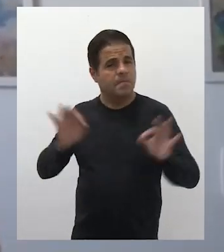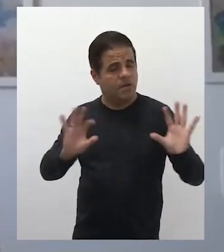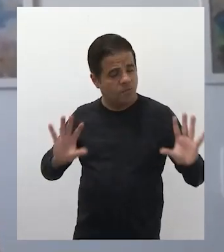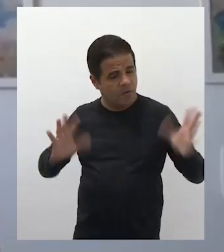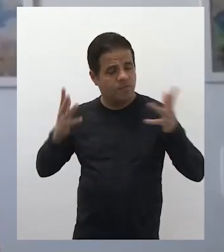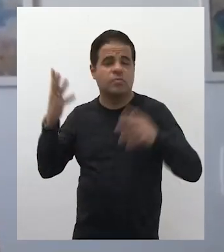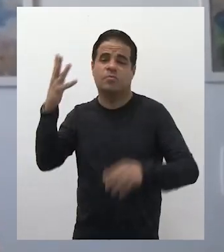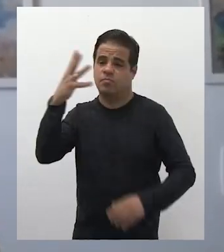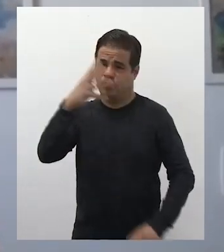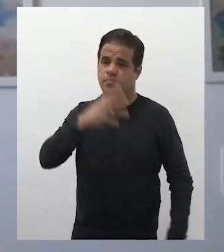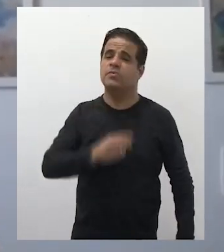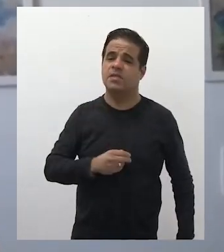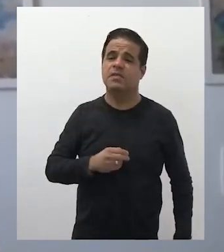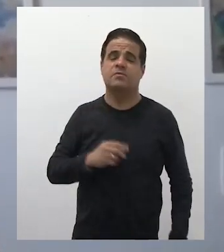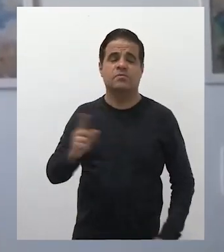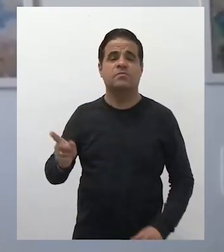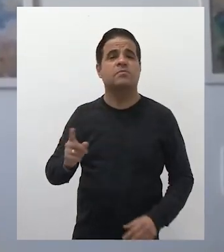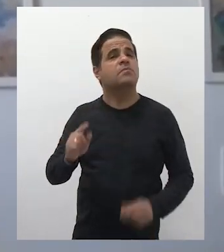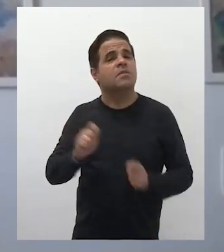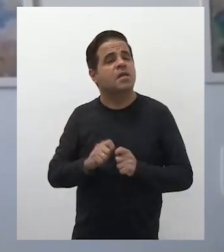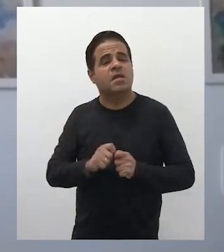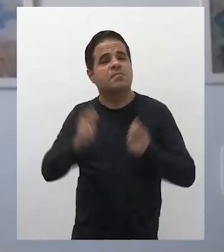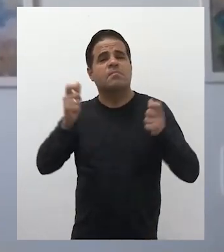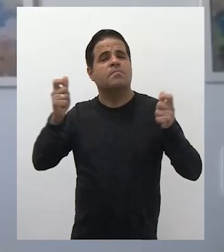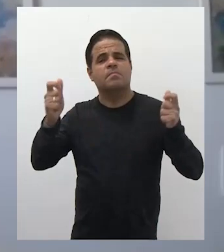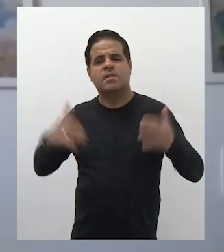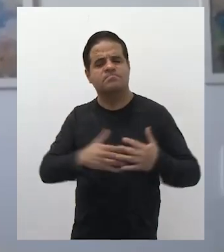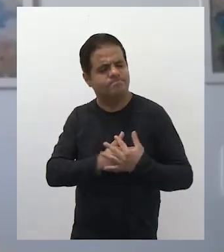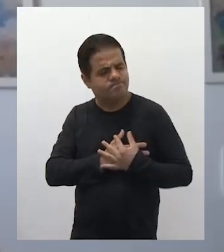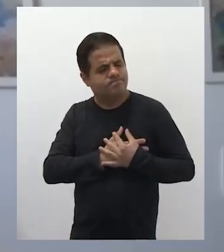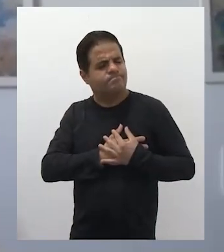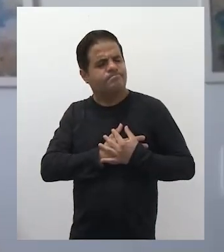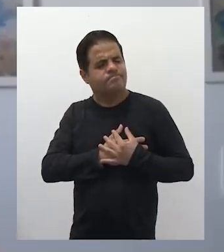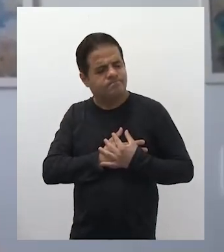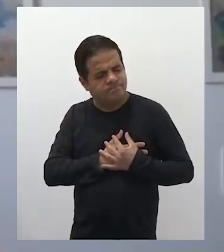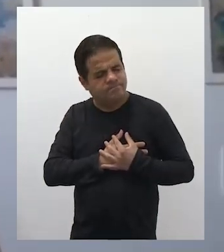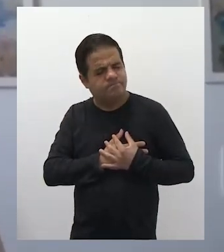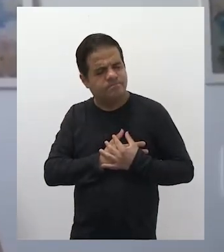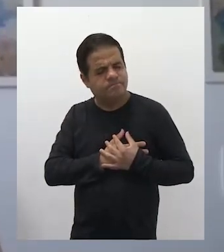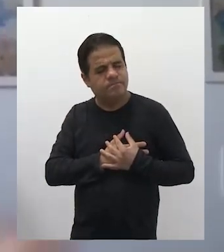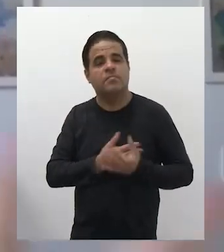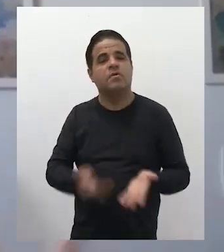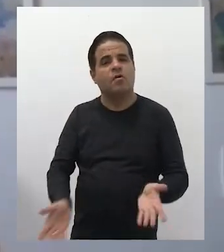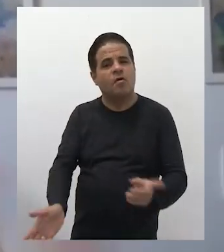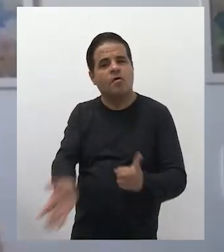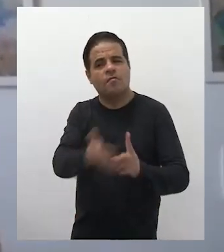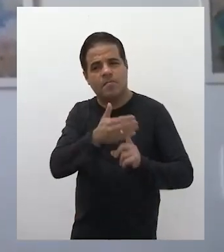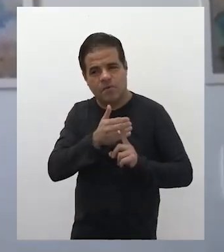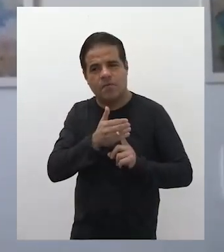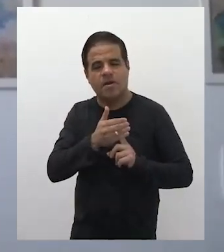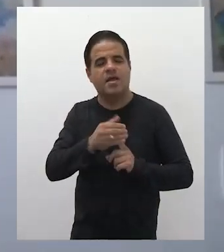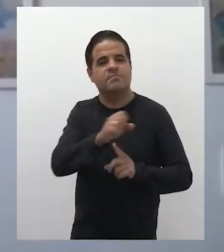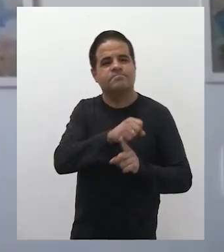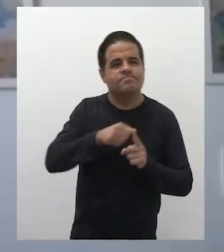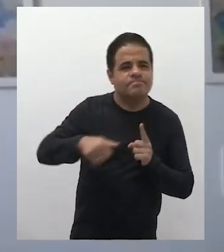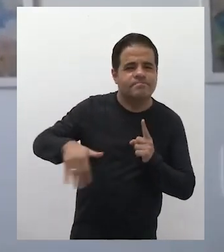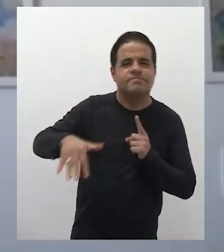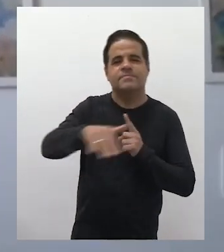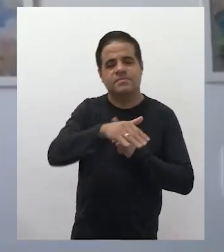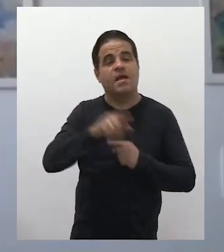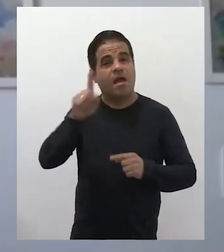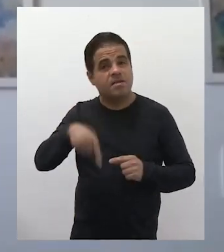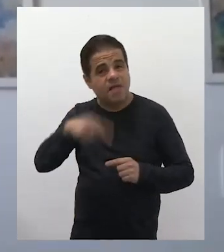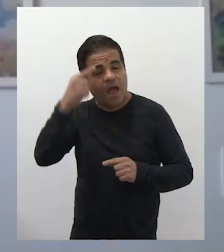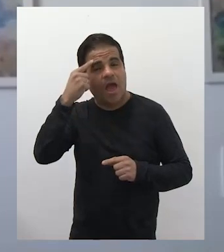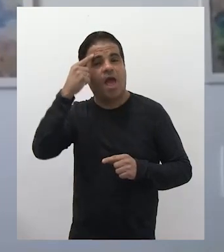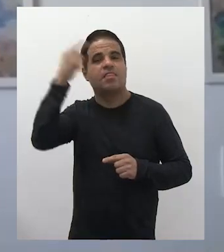bonito. De quê? Para falar de solidariedade, de olha, vamos nos acolher enquanto membros da sociedade. Essa é a